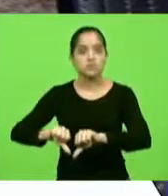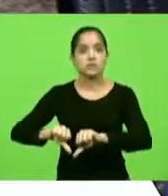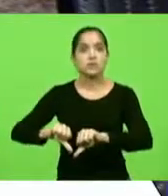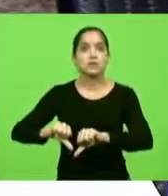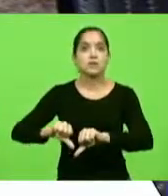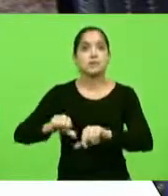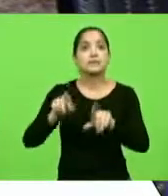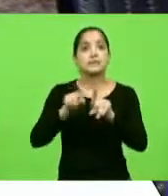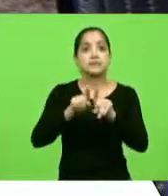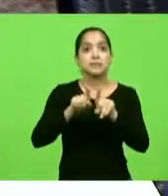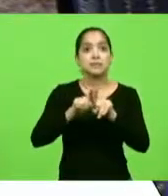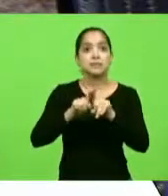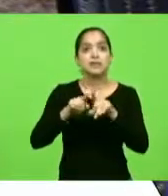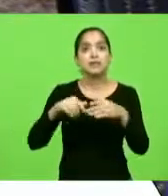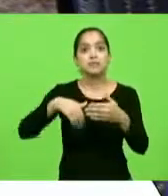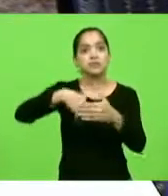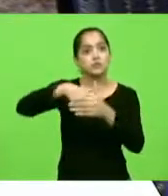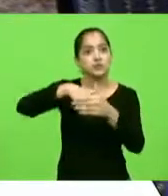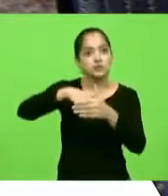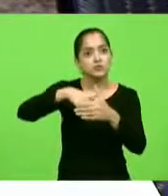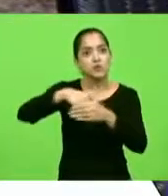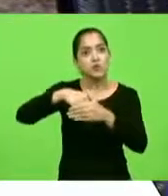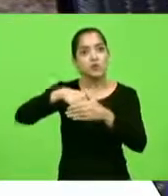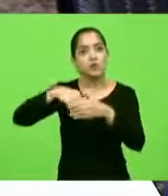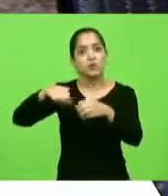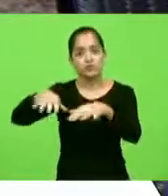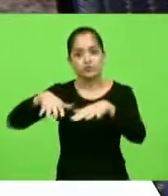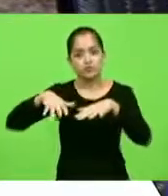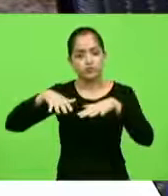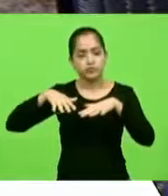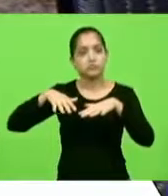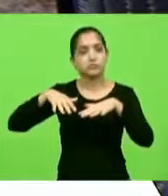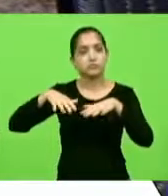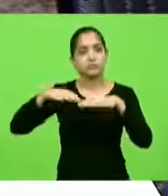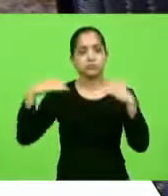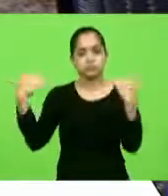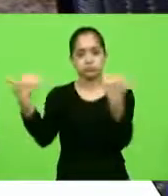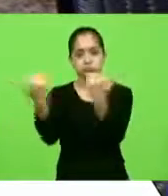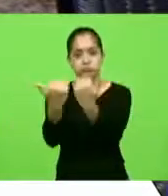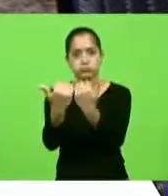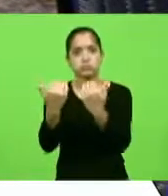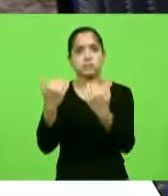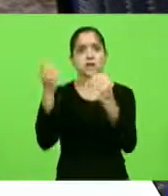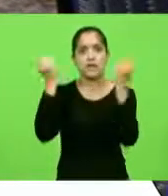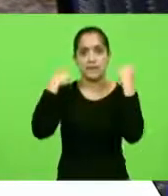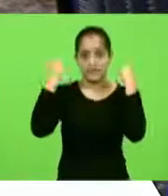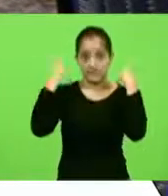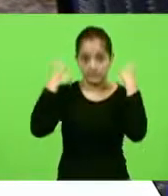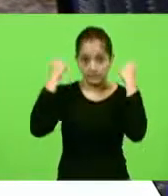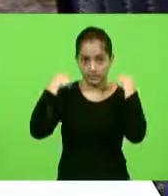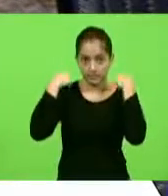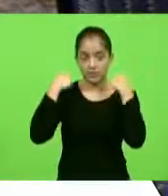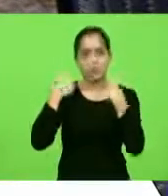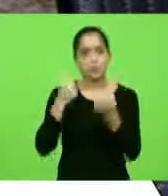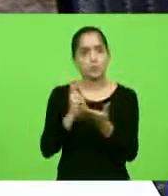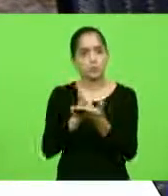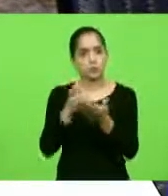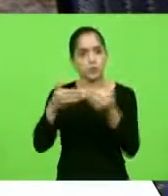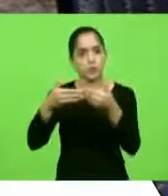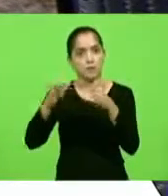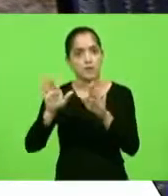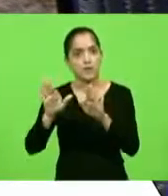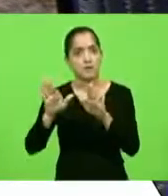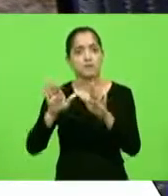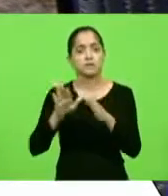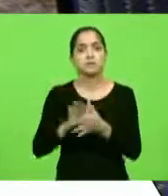nas quadras de futebol, a academia pode funcionar e deve, tem que continuar funcionando. Mas uma quadrinha de society